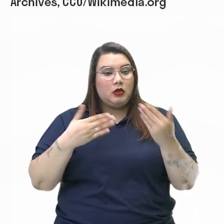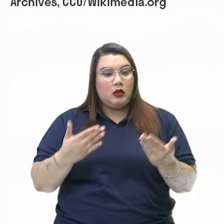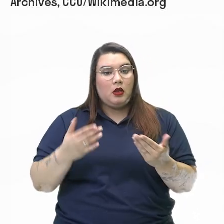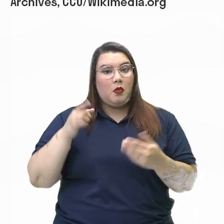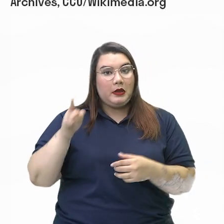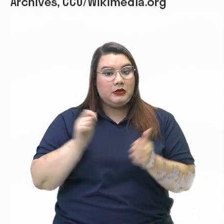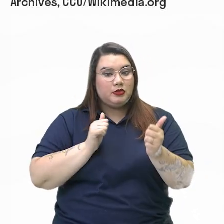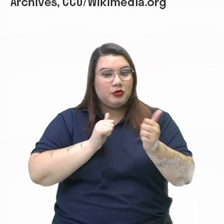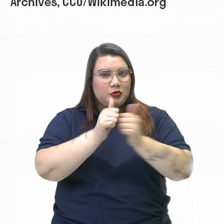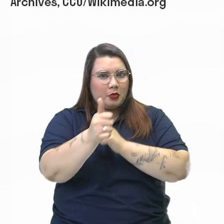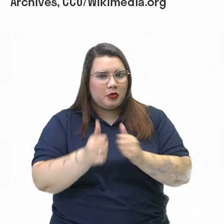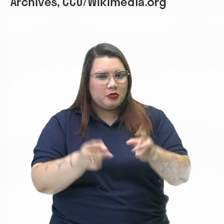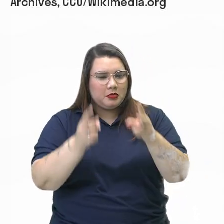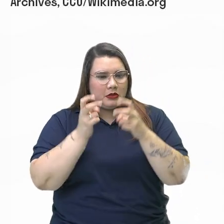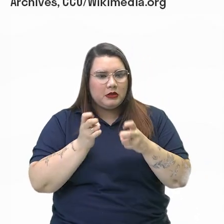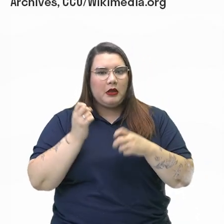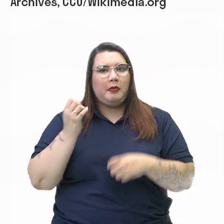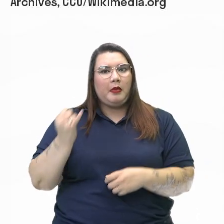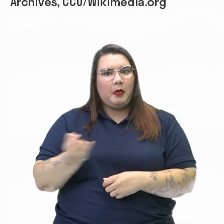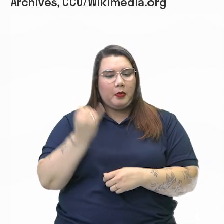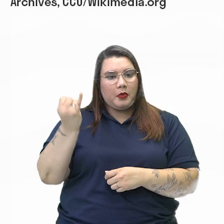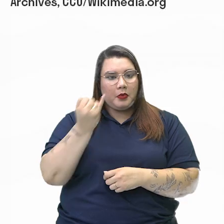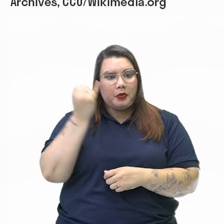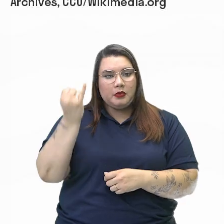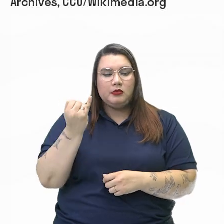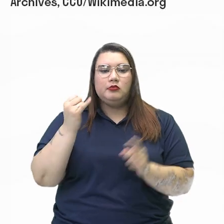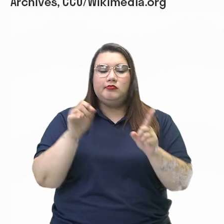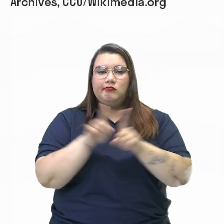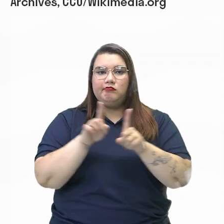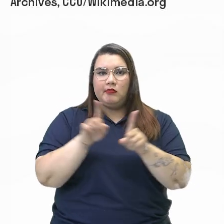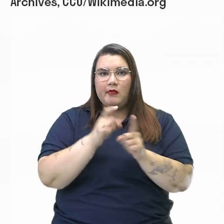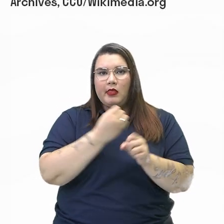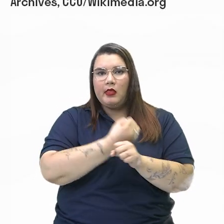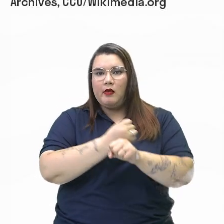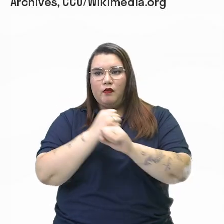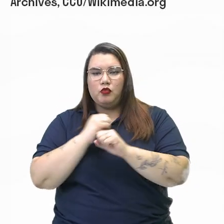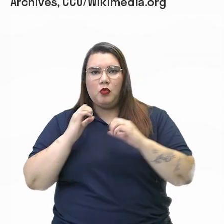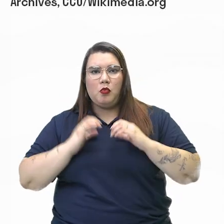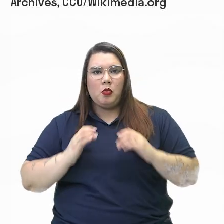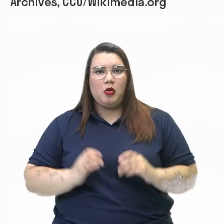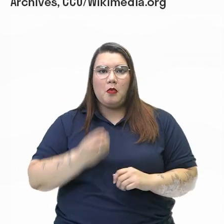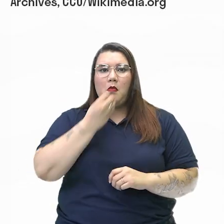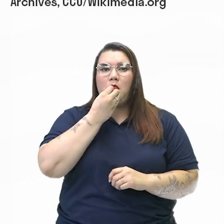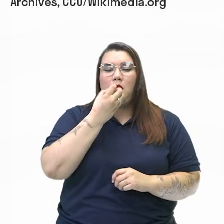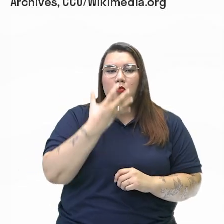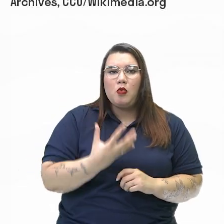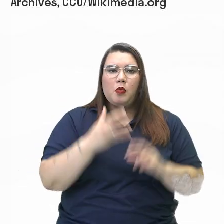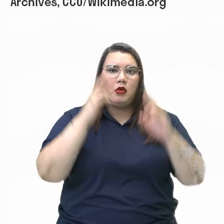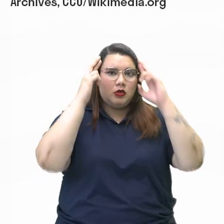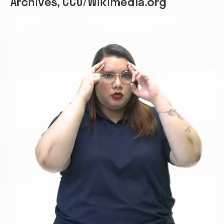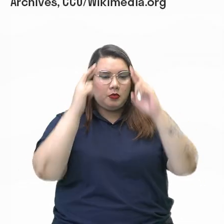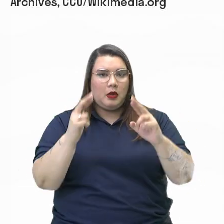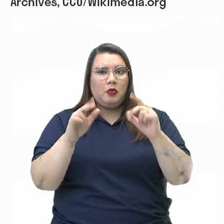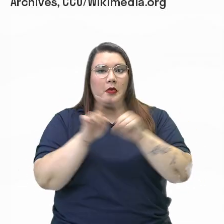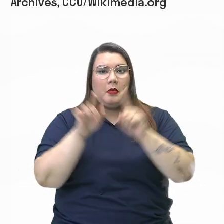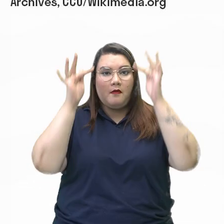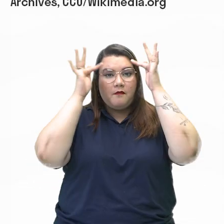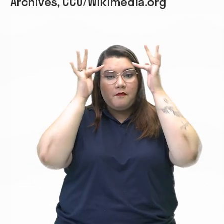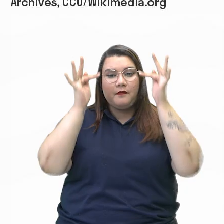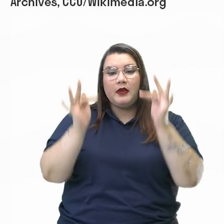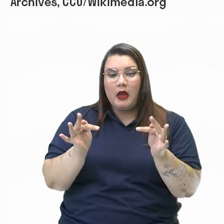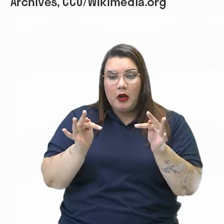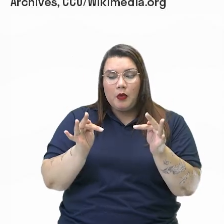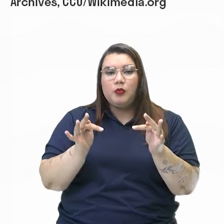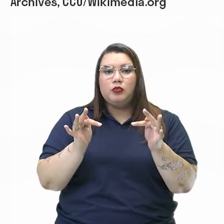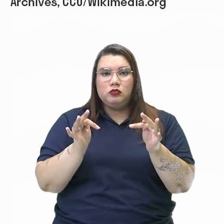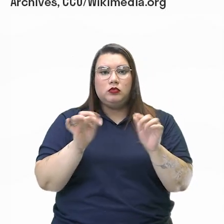quem pratica. Também defende a lealdade, a honra e o jogo limpo, como o próprio nome já diz, né? Fair